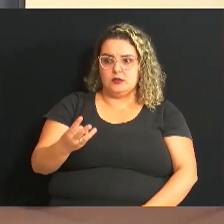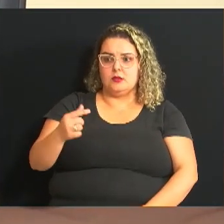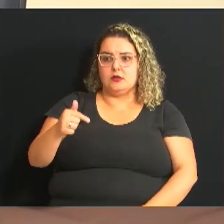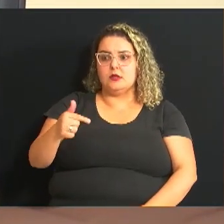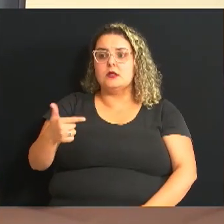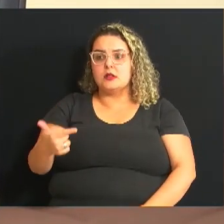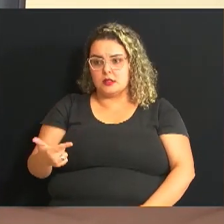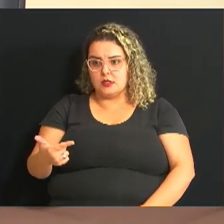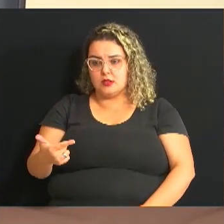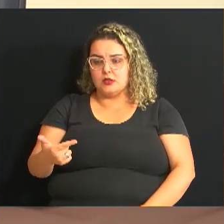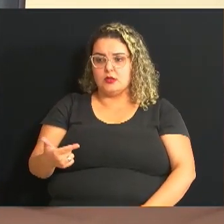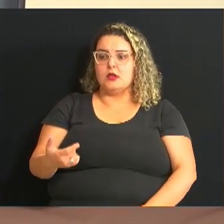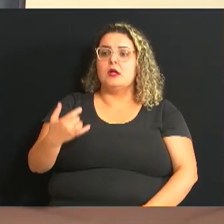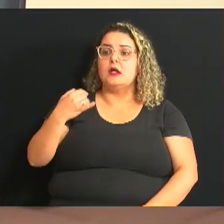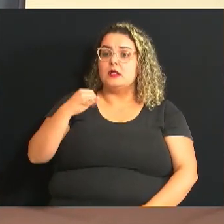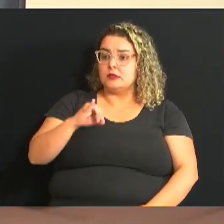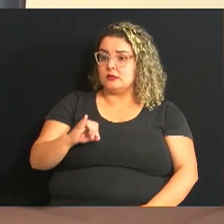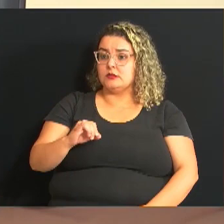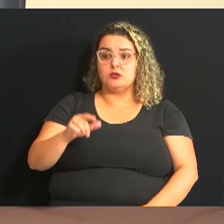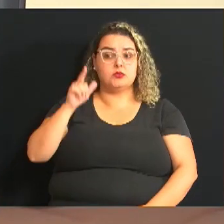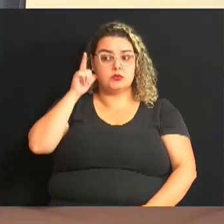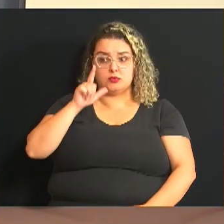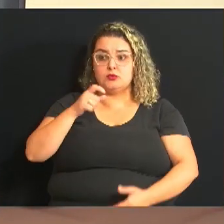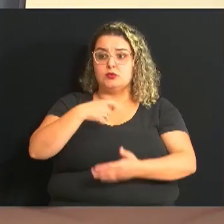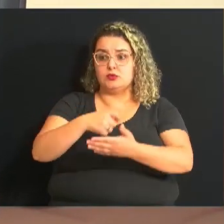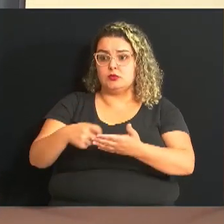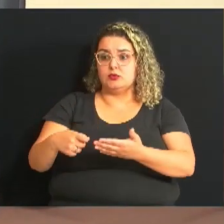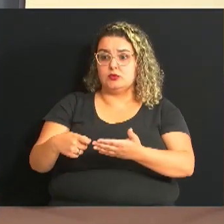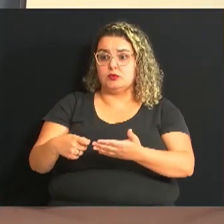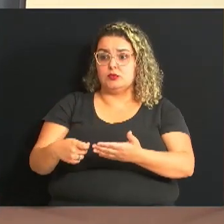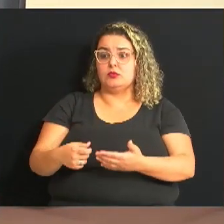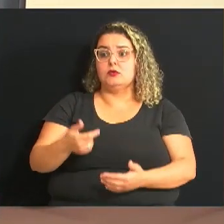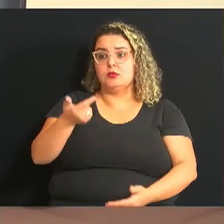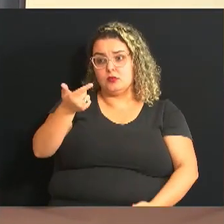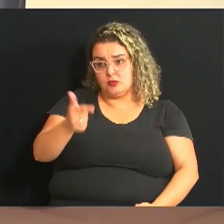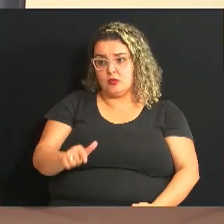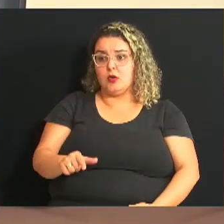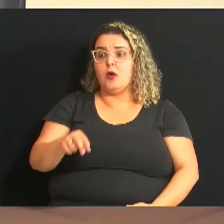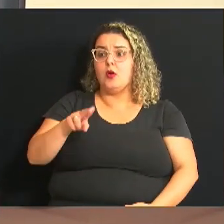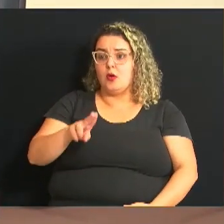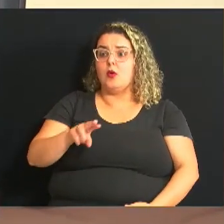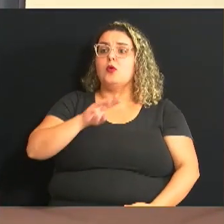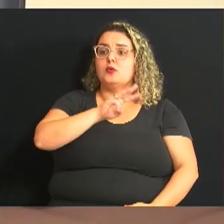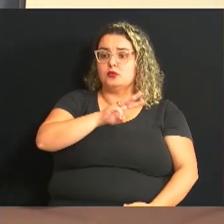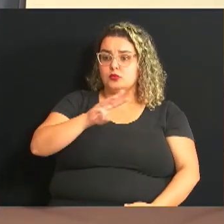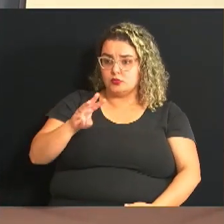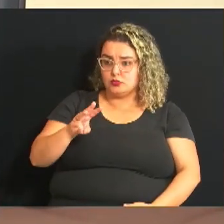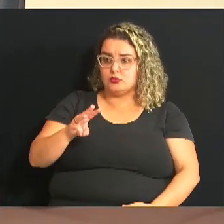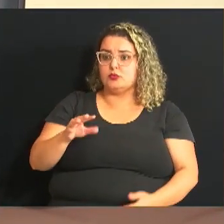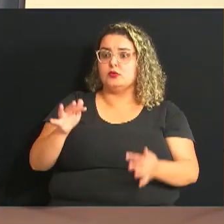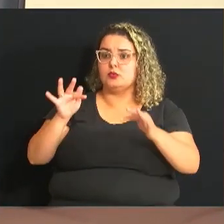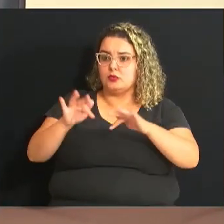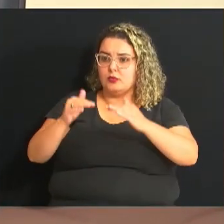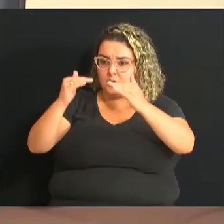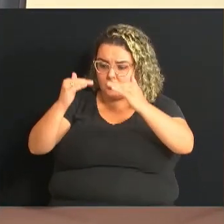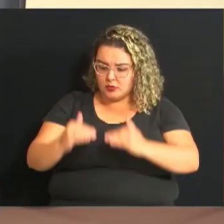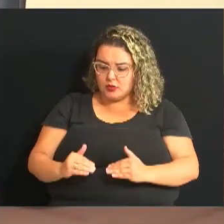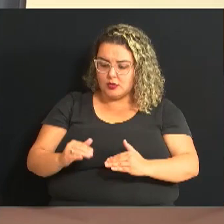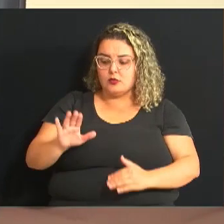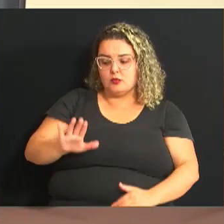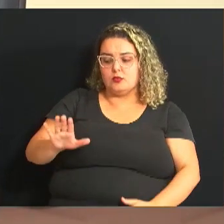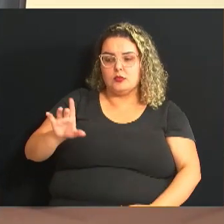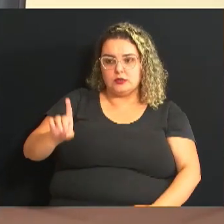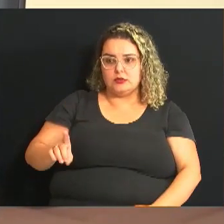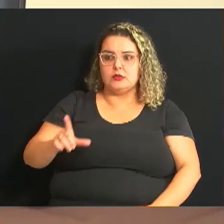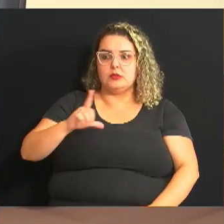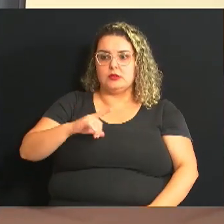2116-0372. Se você não conseguiu anotar, eu vou repetir, ou você vai lá no site, no finalzinho da página, no canto direito,